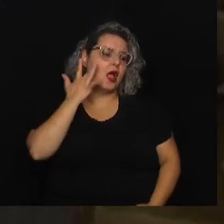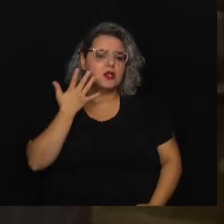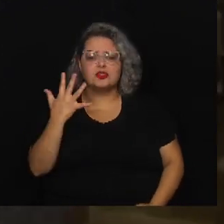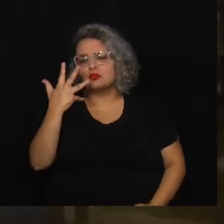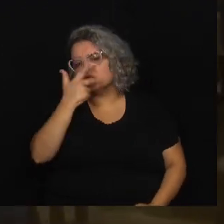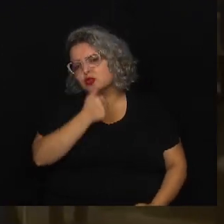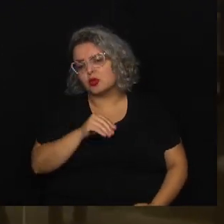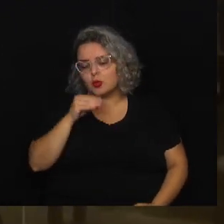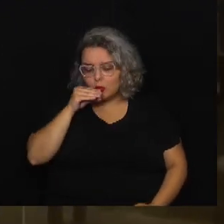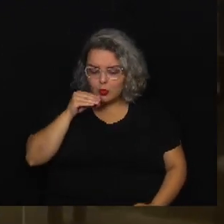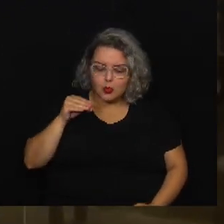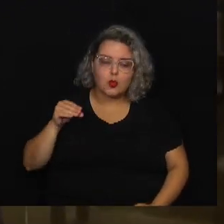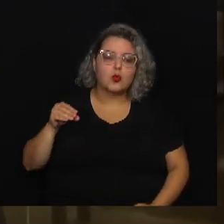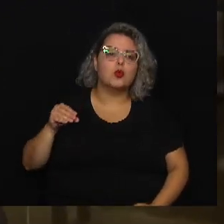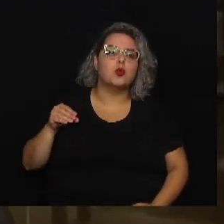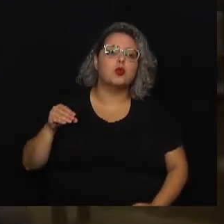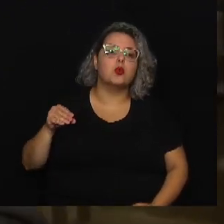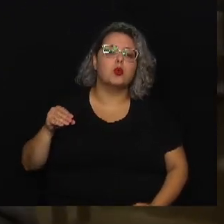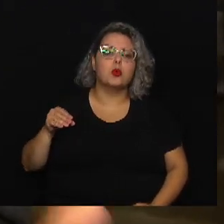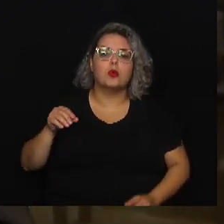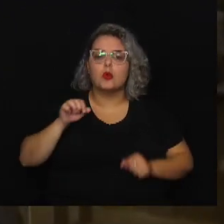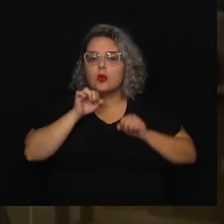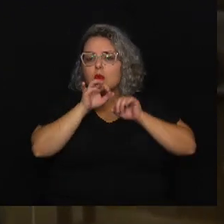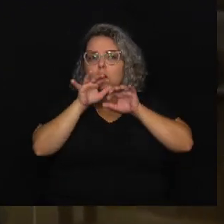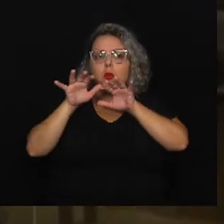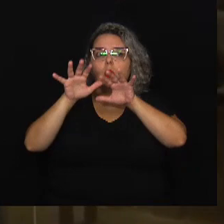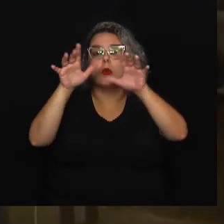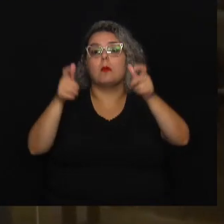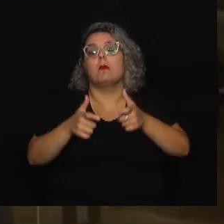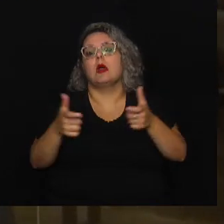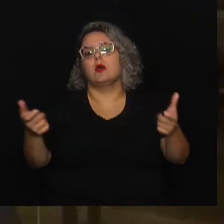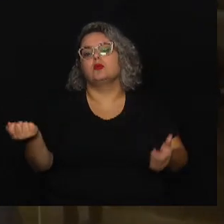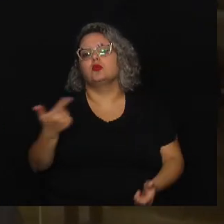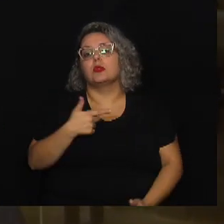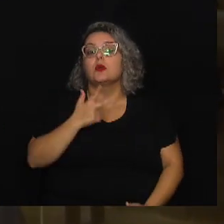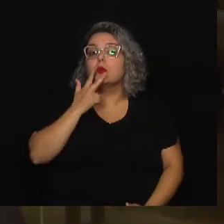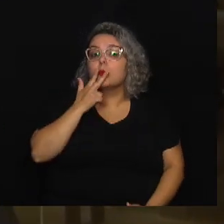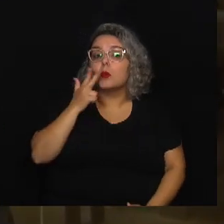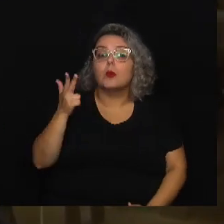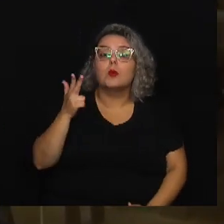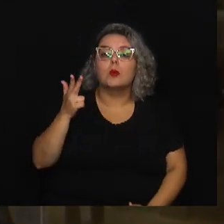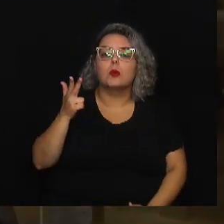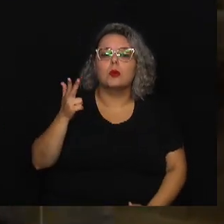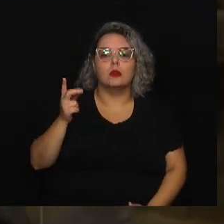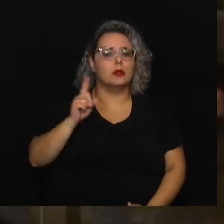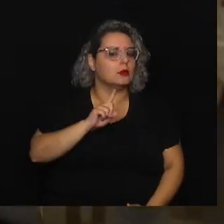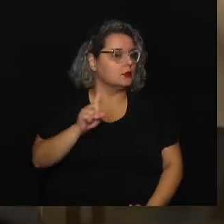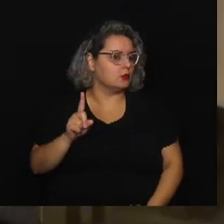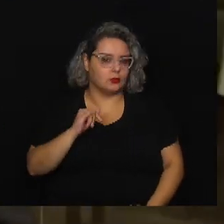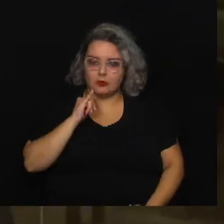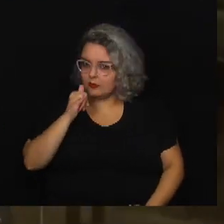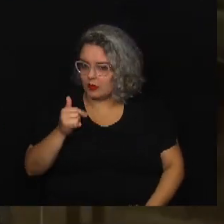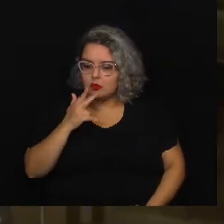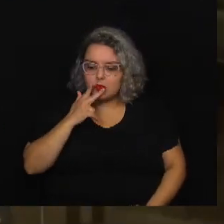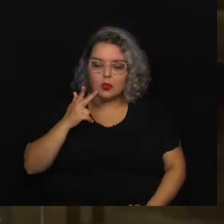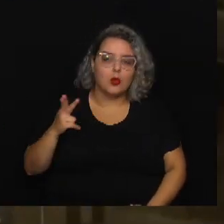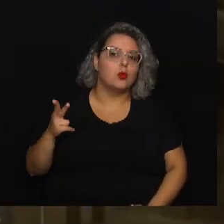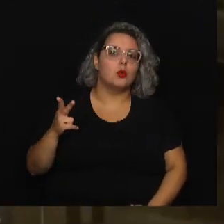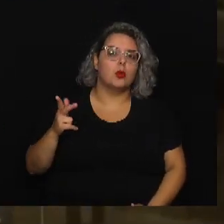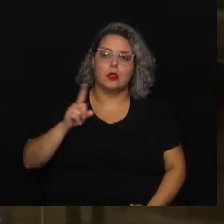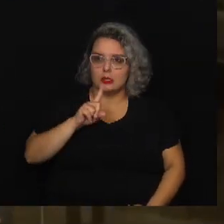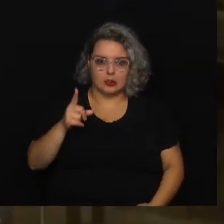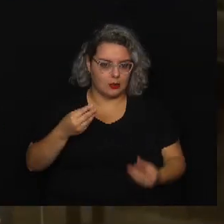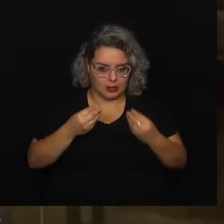cigarros eletrônicos eles soltam uma fumaça muito maior do que o cigarro normal. Não estou dizendo que o cigarro normal ele não